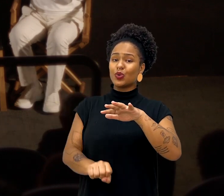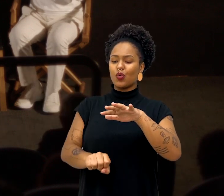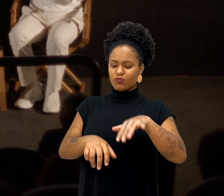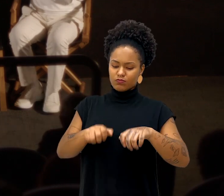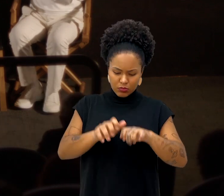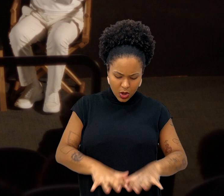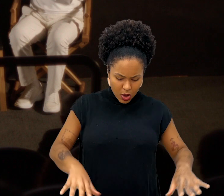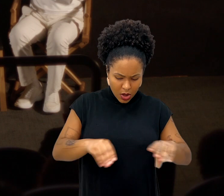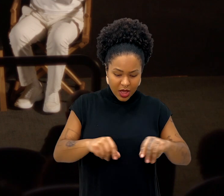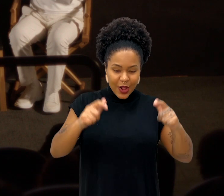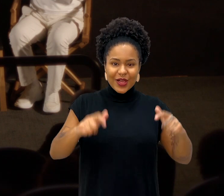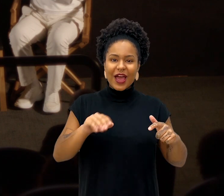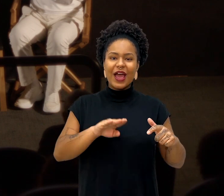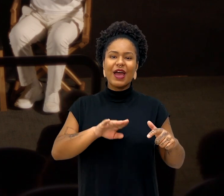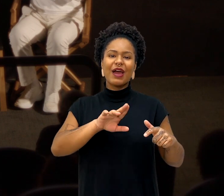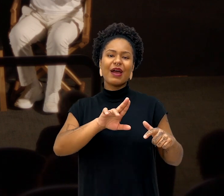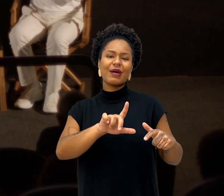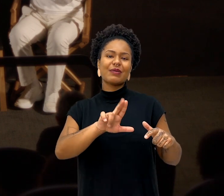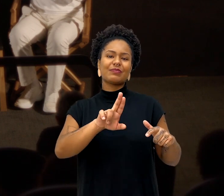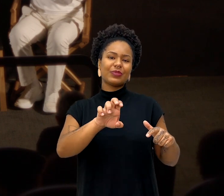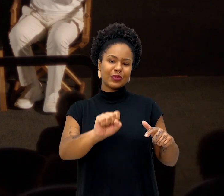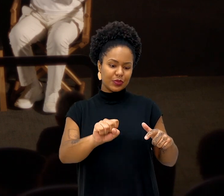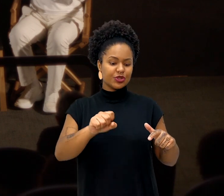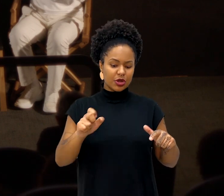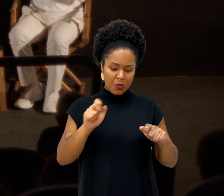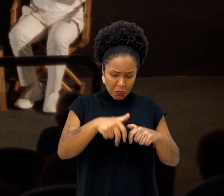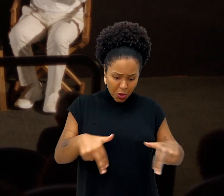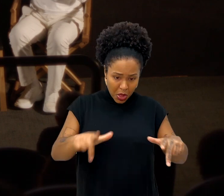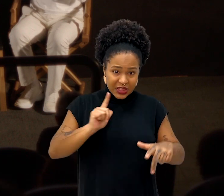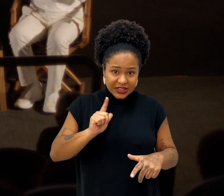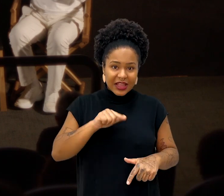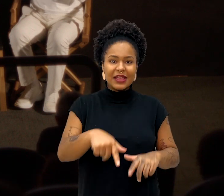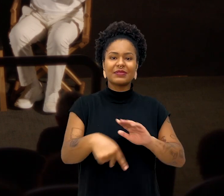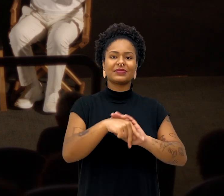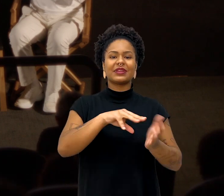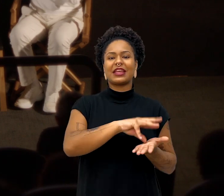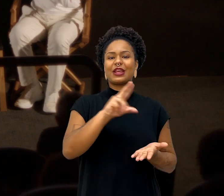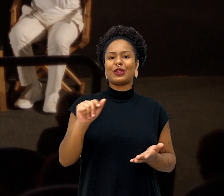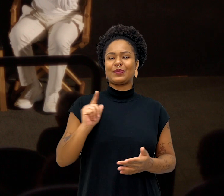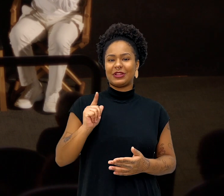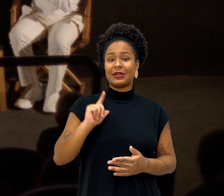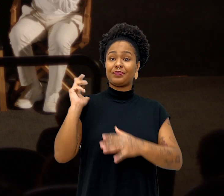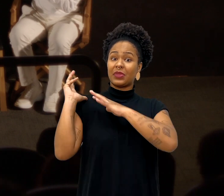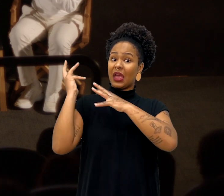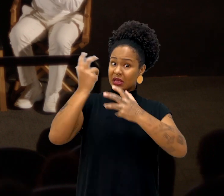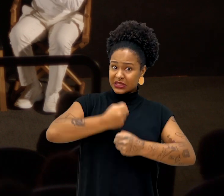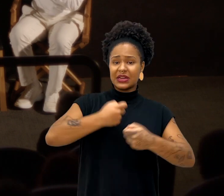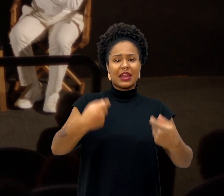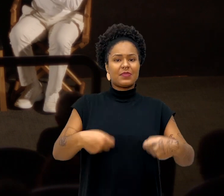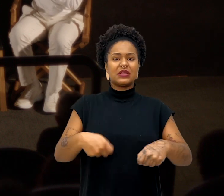das cidades deveriam retomar para o sul, para pisar na terra do blues, para ter